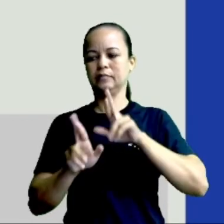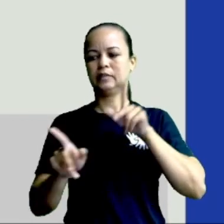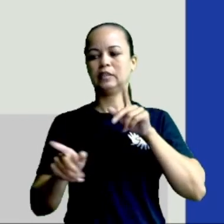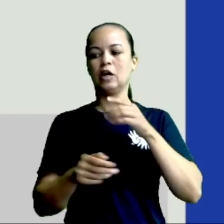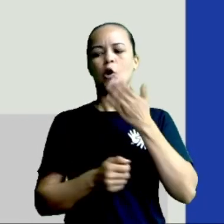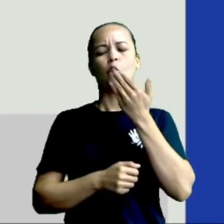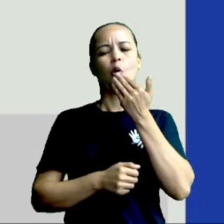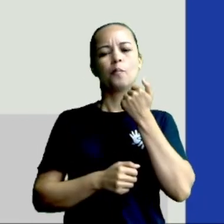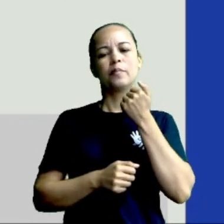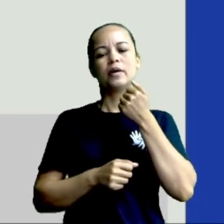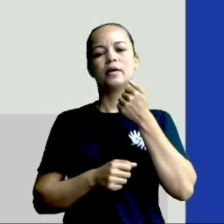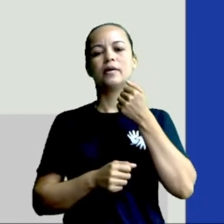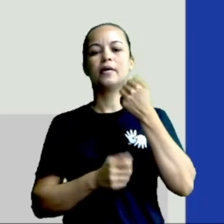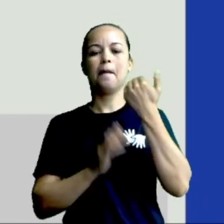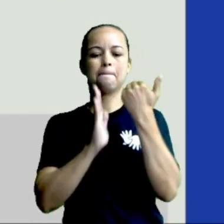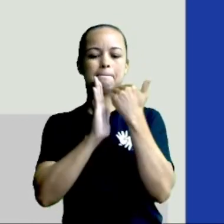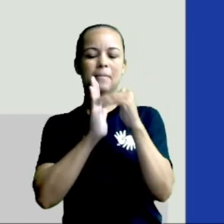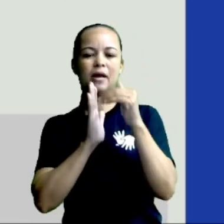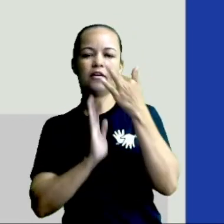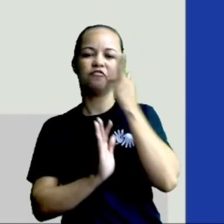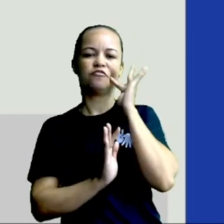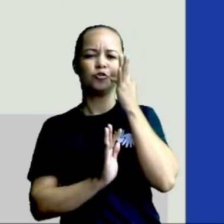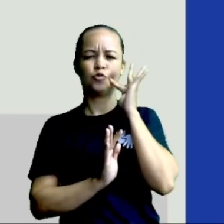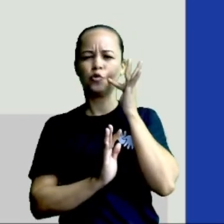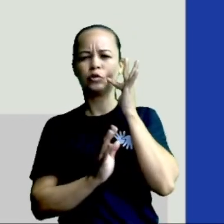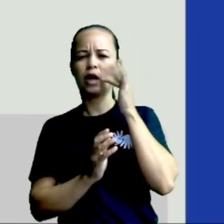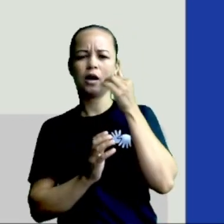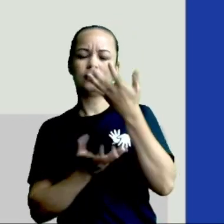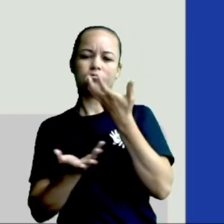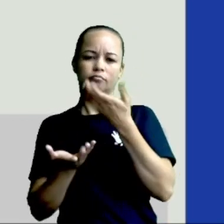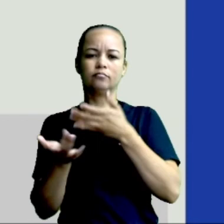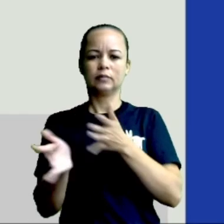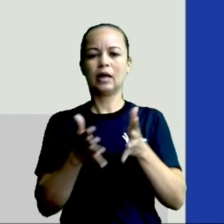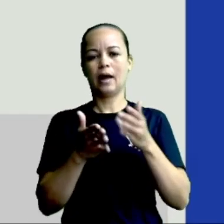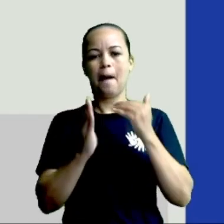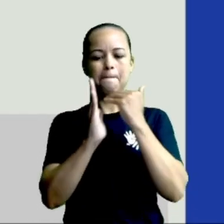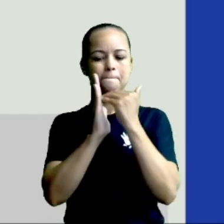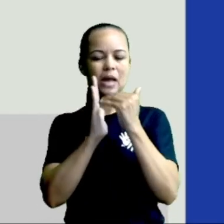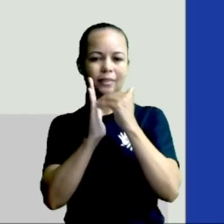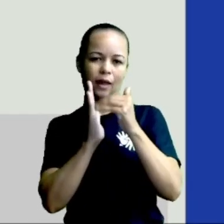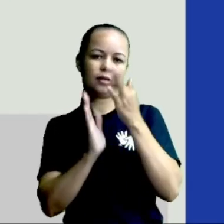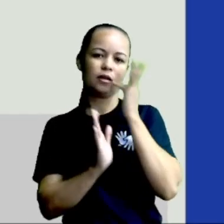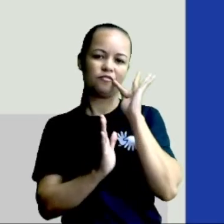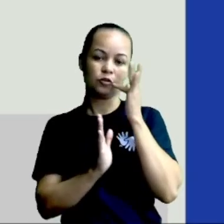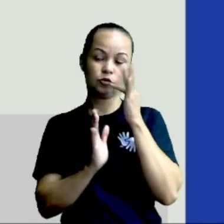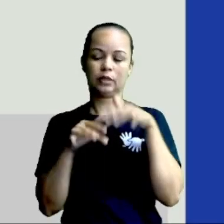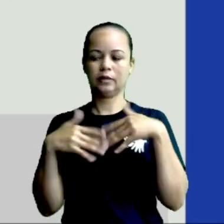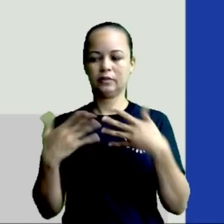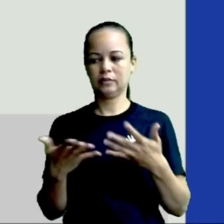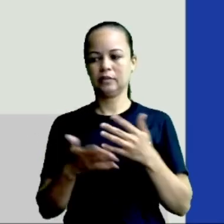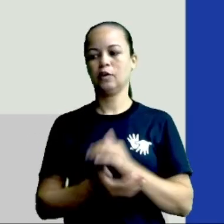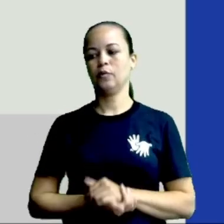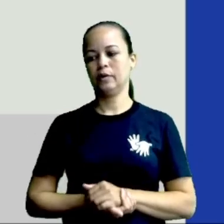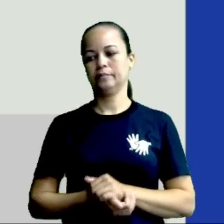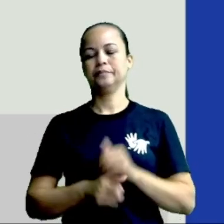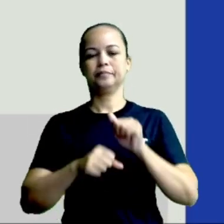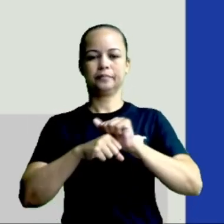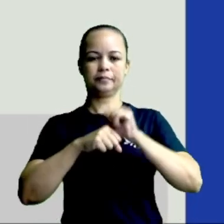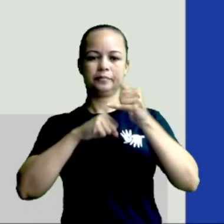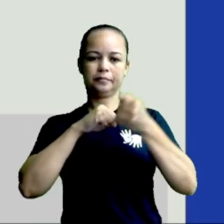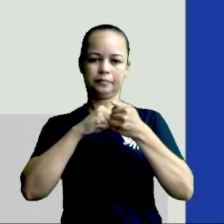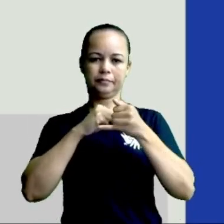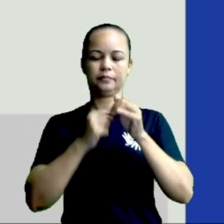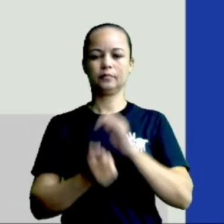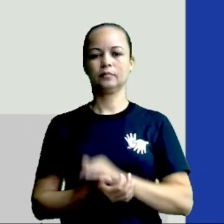ele diz comi meia fruta, ele diz que comeu, ou a pessoa comeu, a metade da fruta. Portanto,